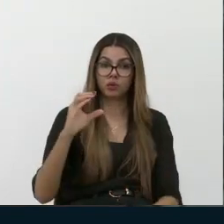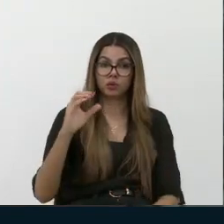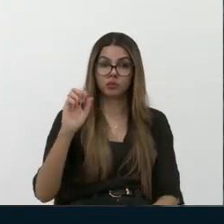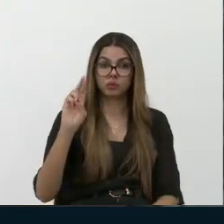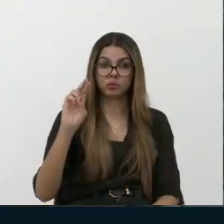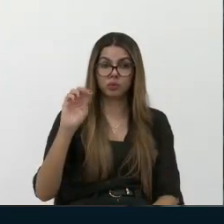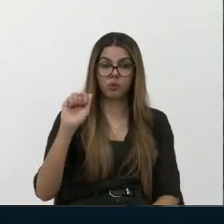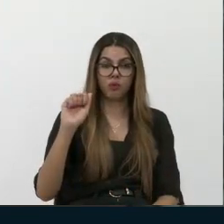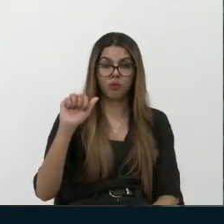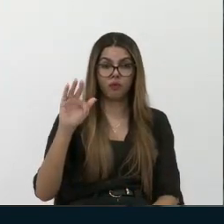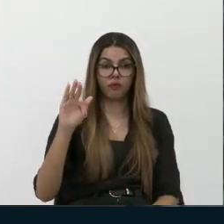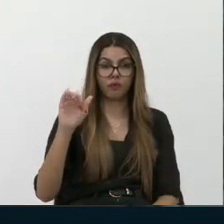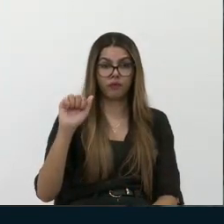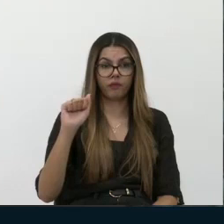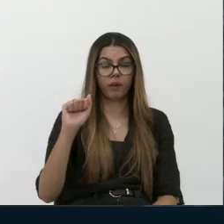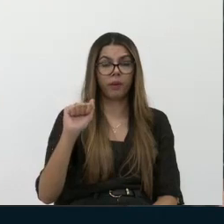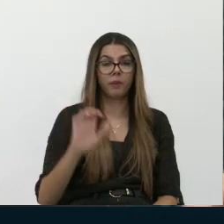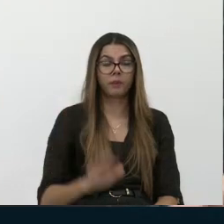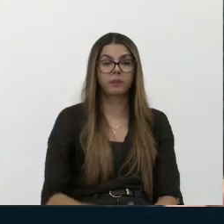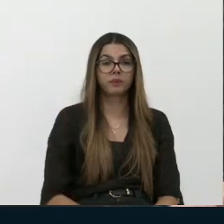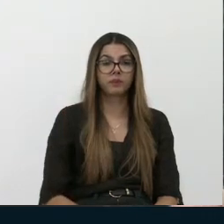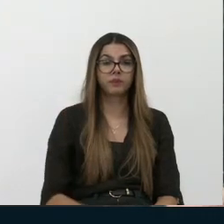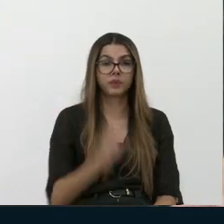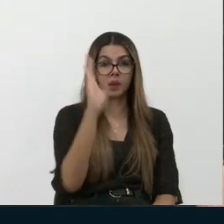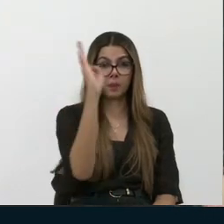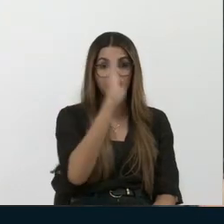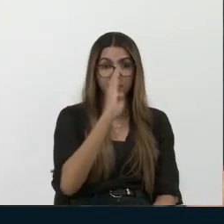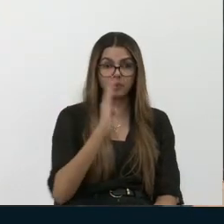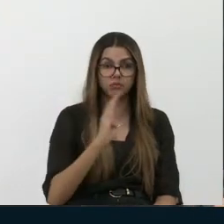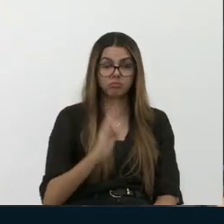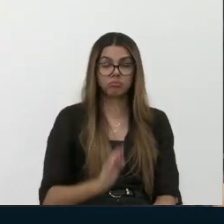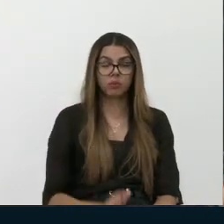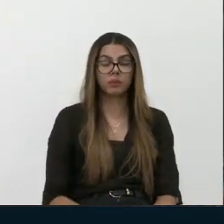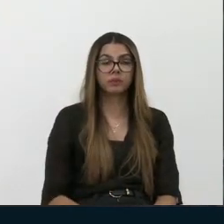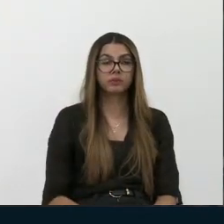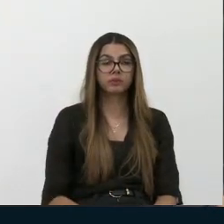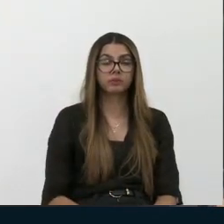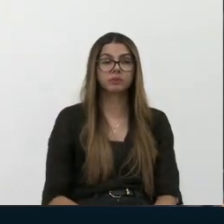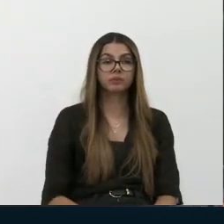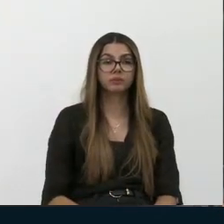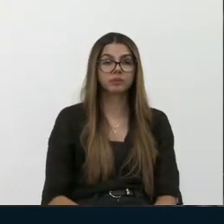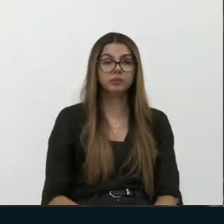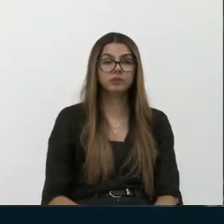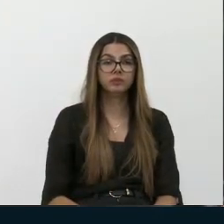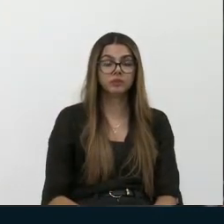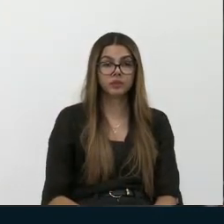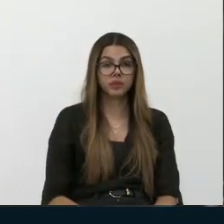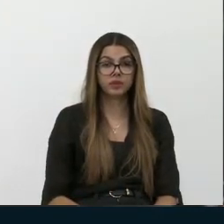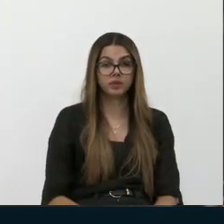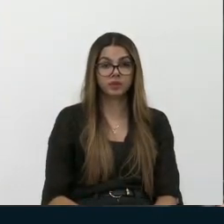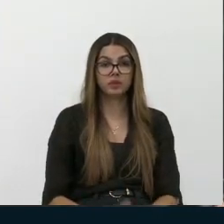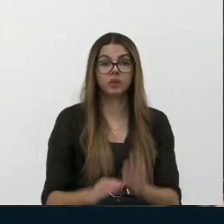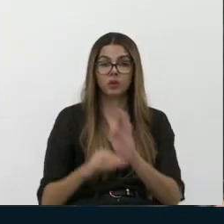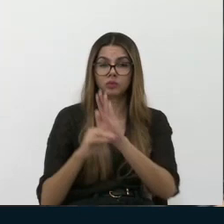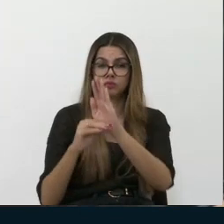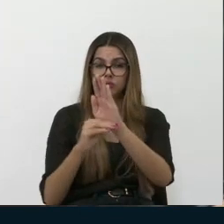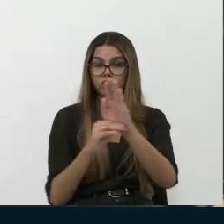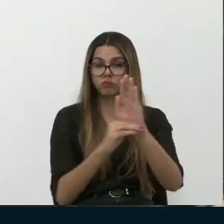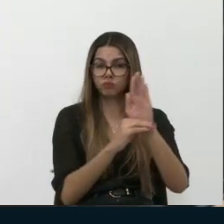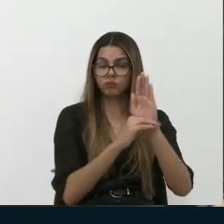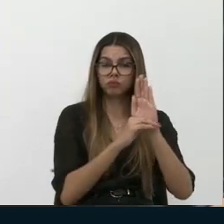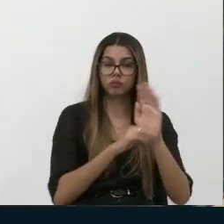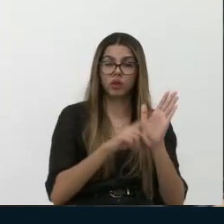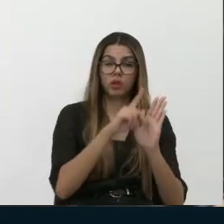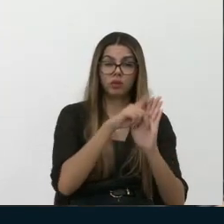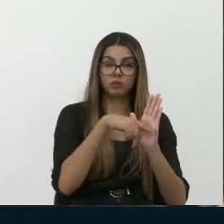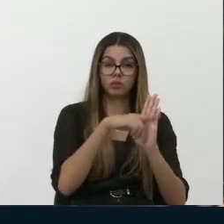não governamental com atuação nacional e ampla, experiência em campanhas de doações e ações com